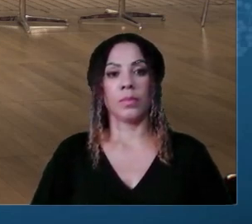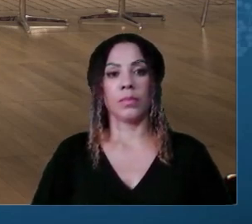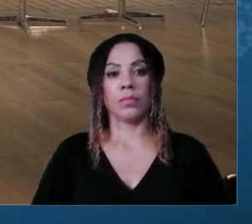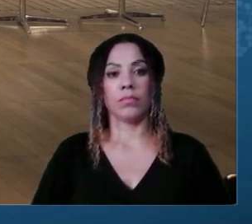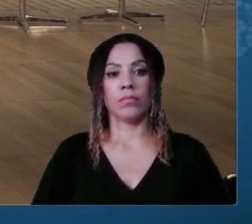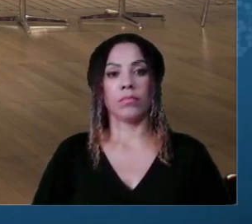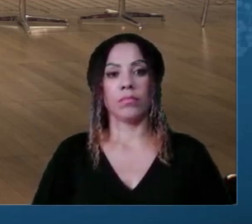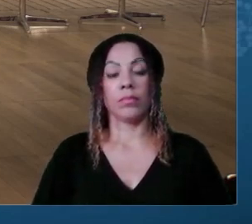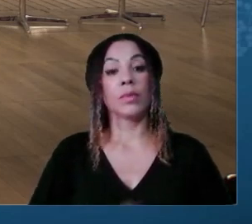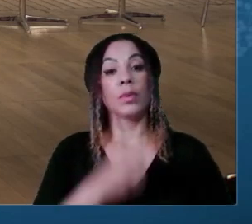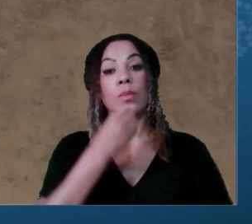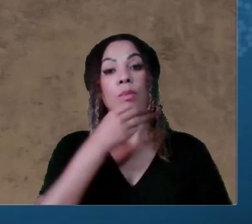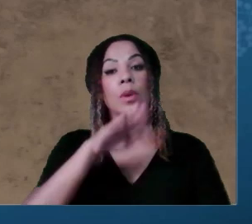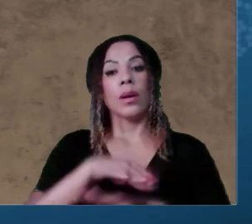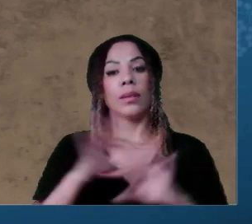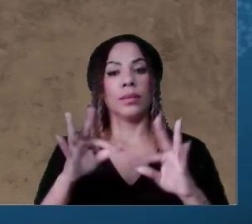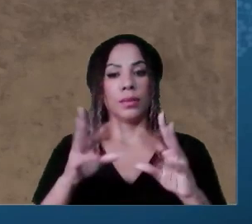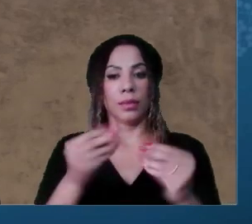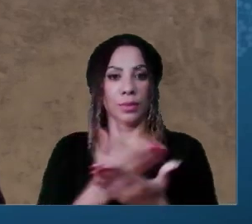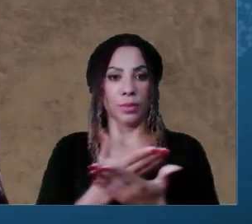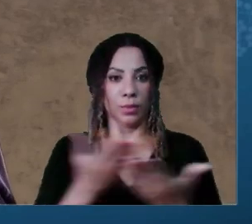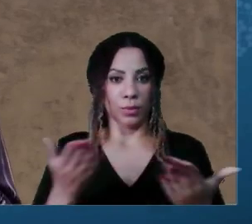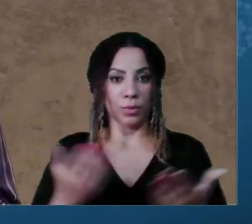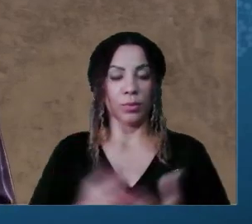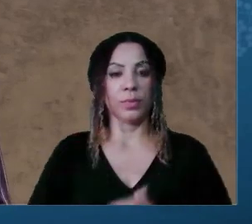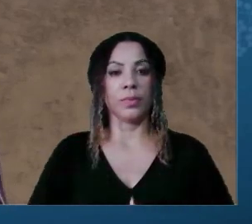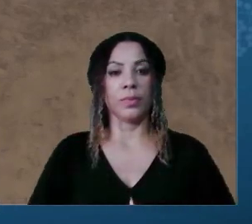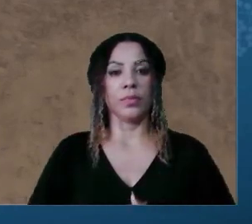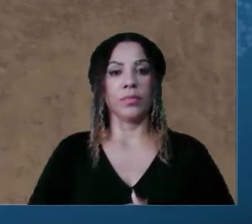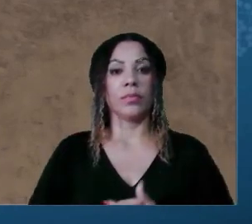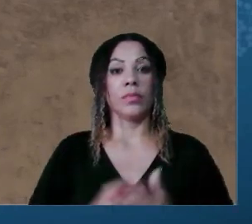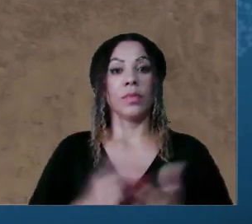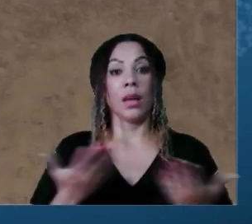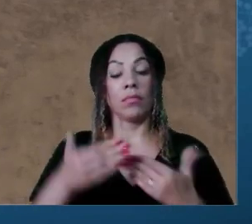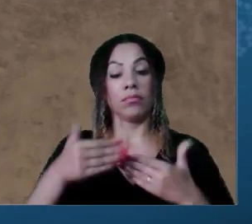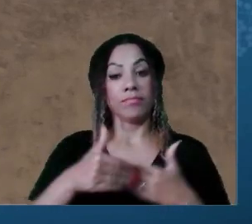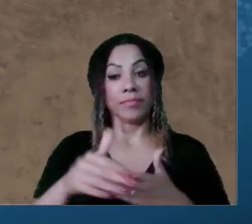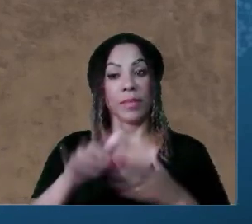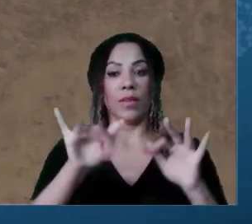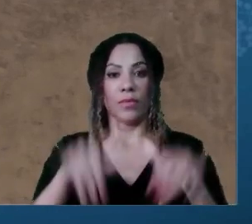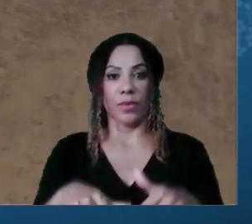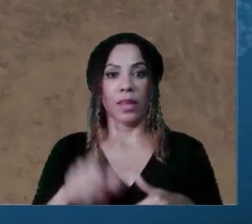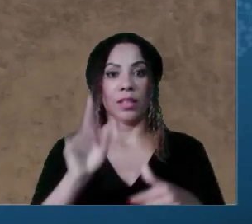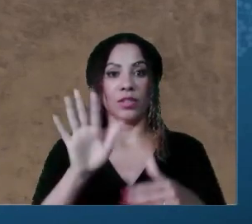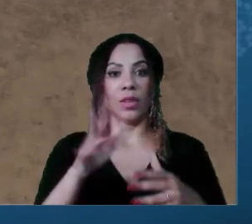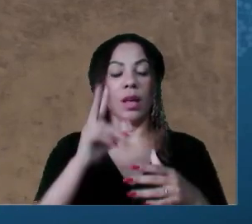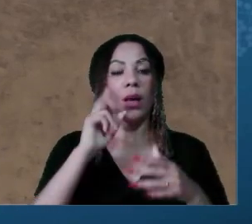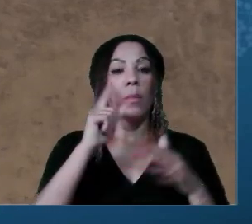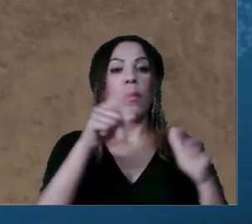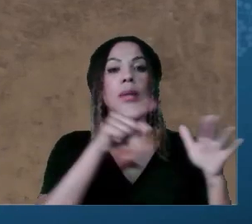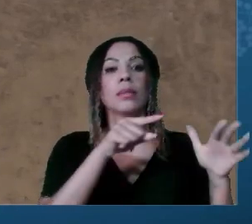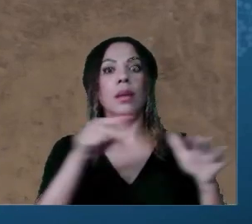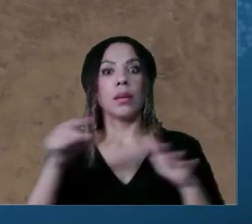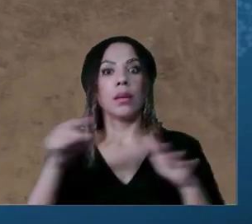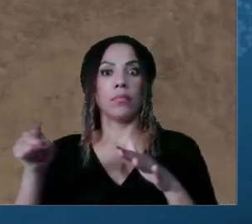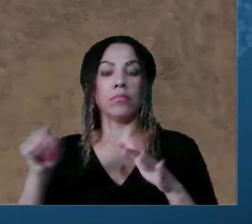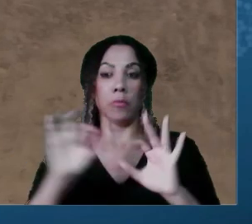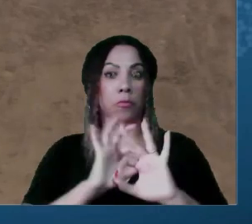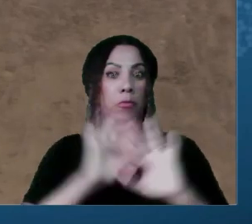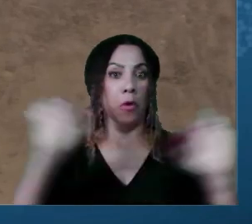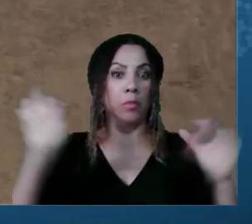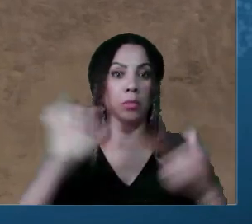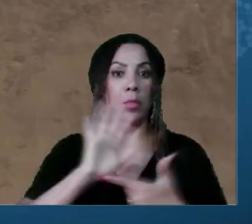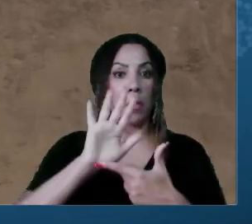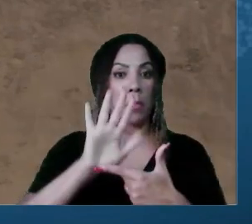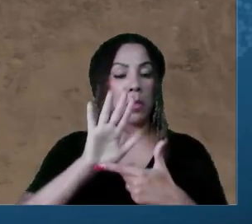Boa tarde a todos. Encerrando agora já uma semana de excelentes apresentações e